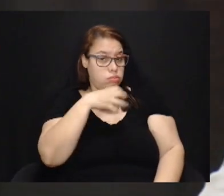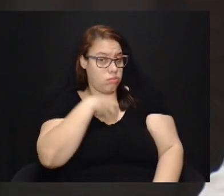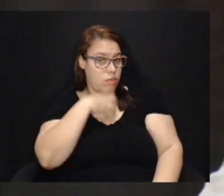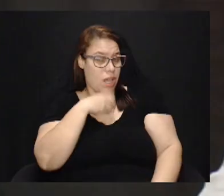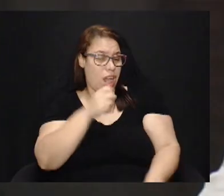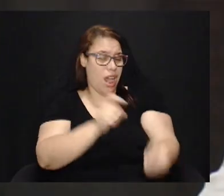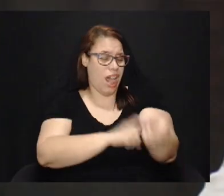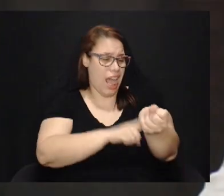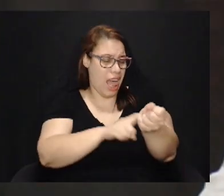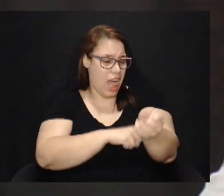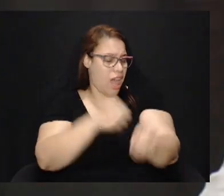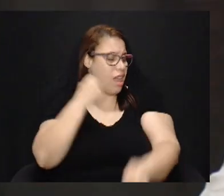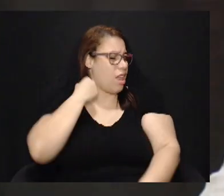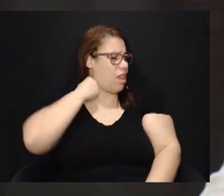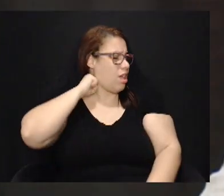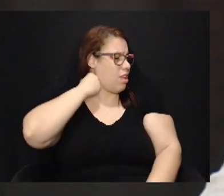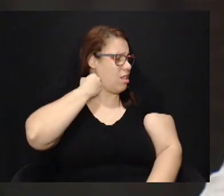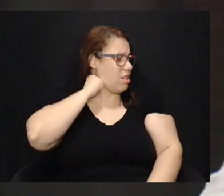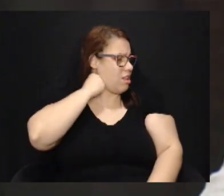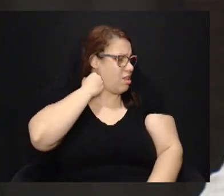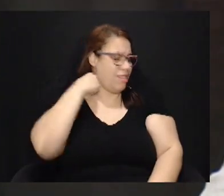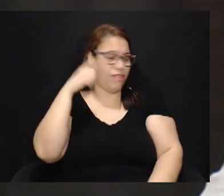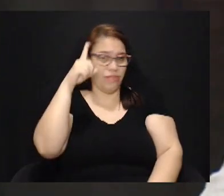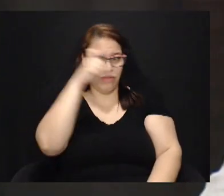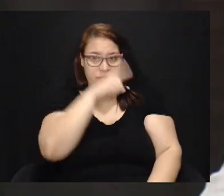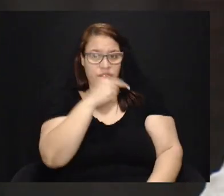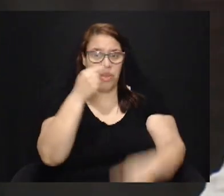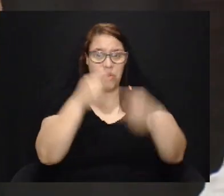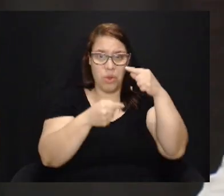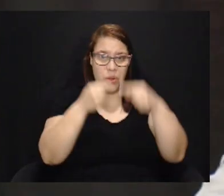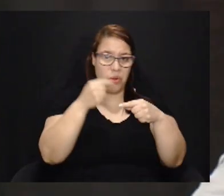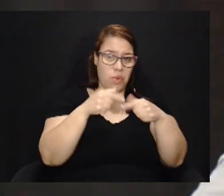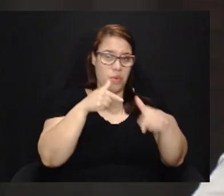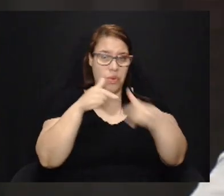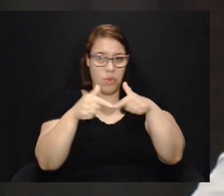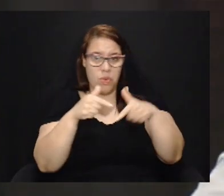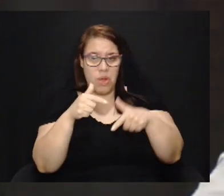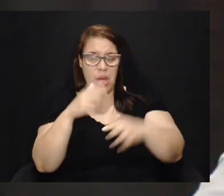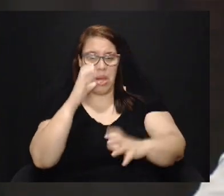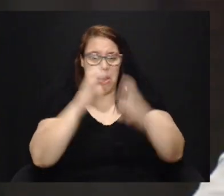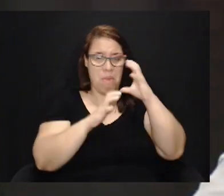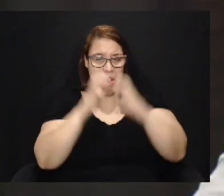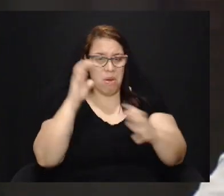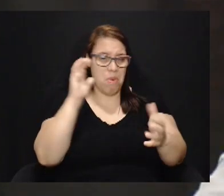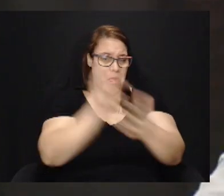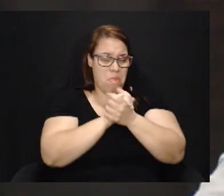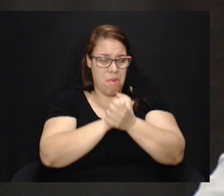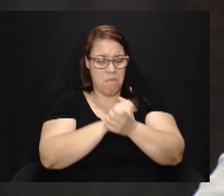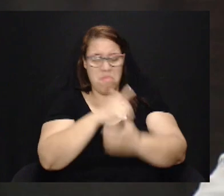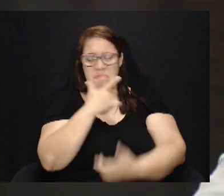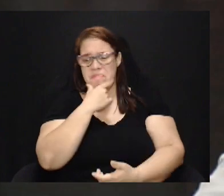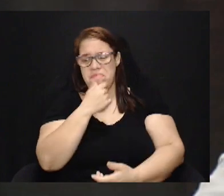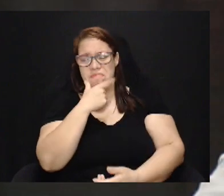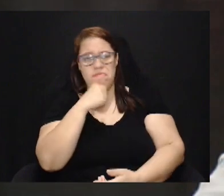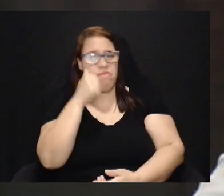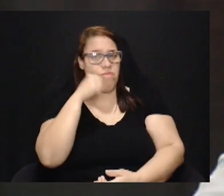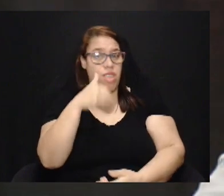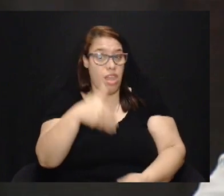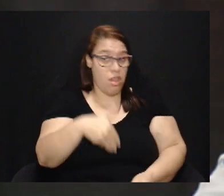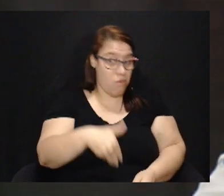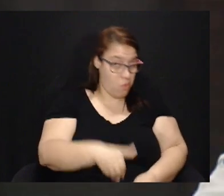eu tive um dia super difícil, eu acabei de ter uma discussão no trabalho, briguei com meu marido, briguei com a minha esposa. É fome,